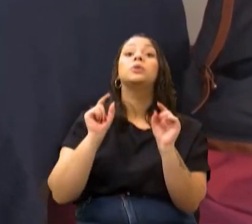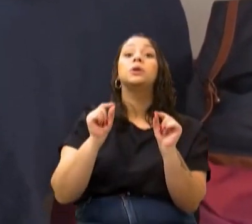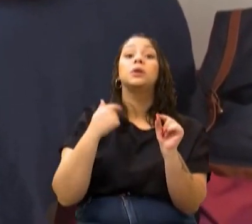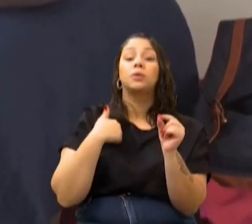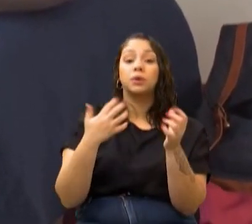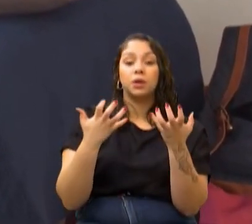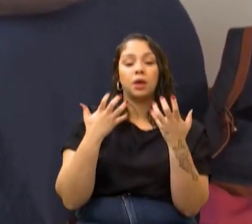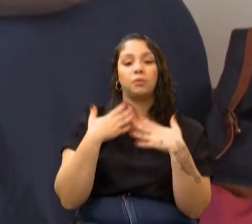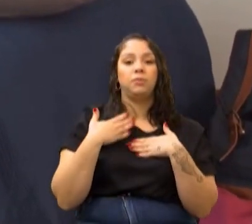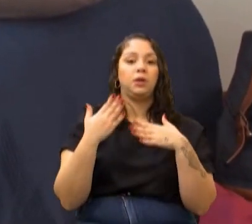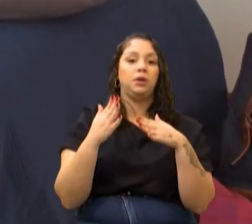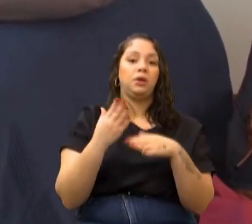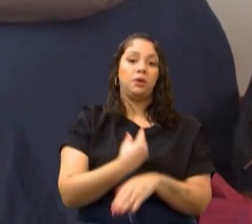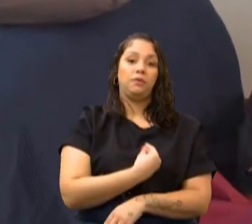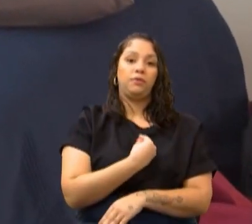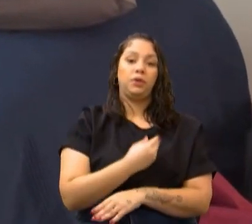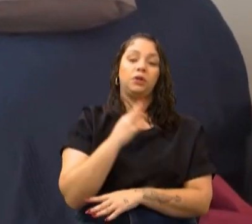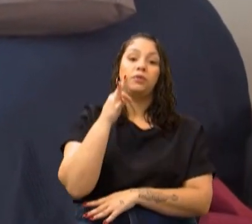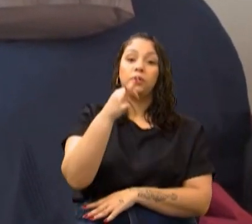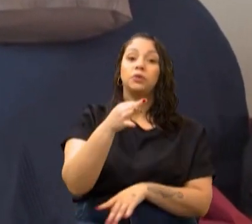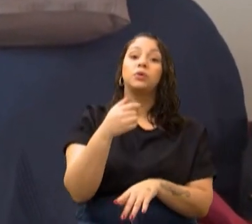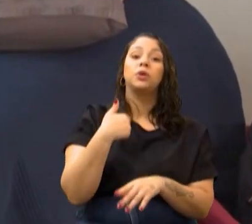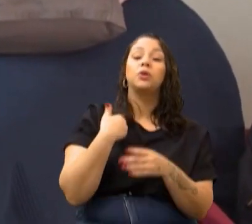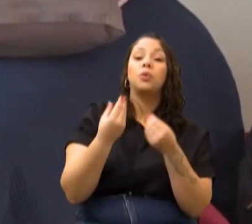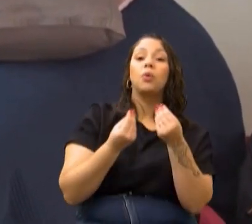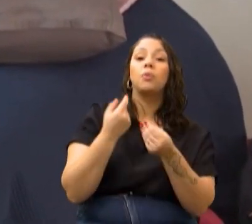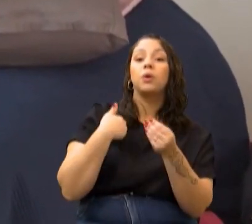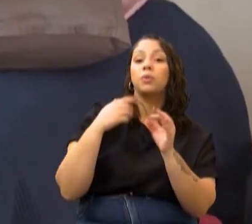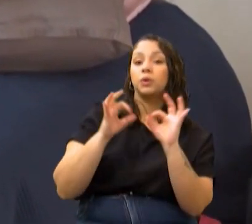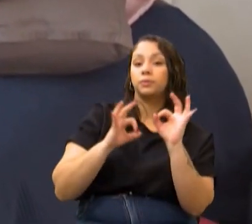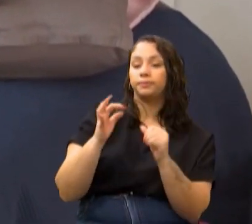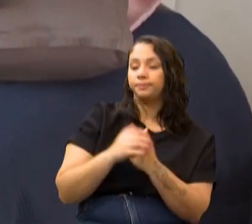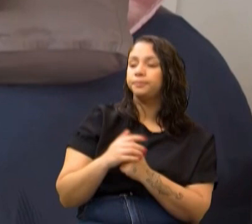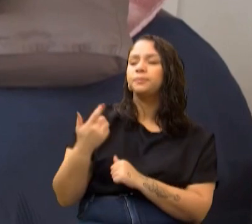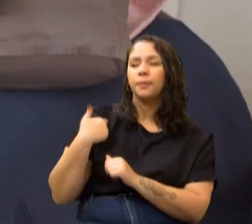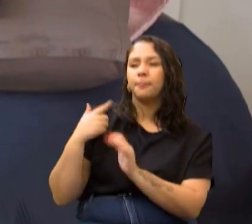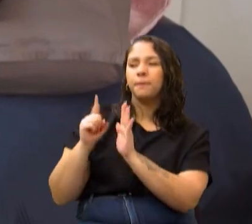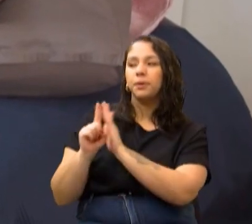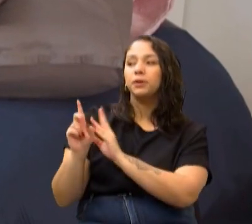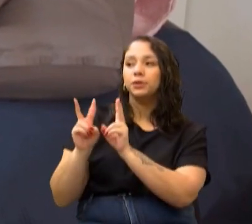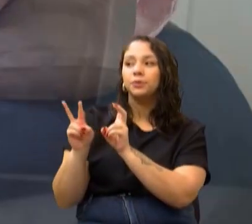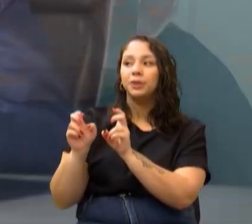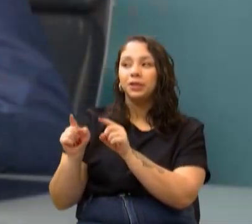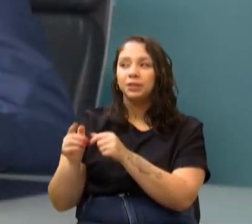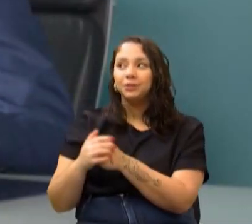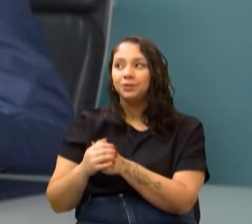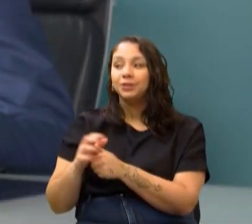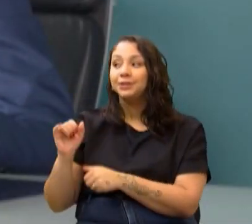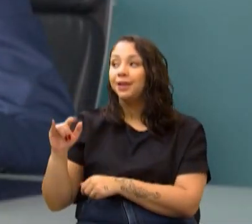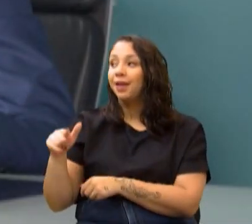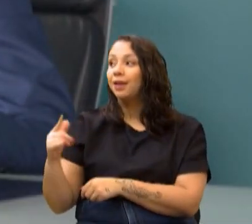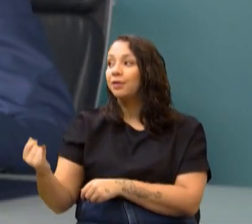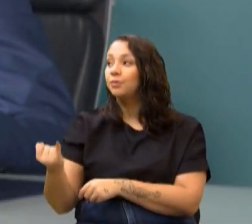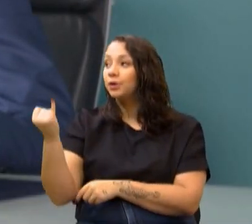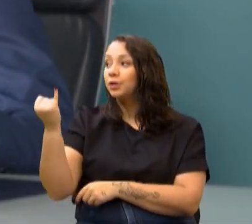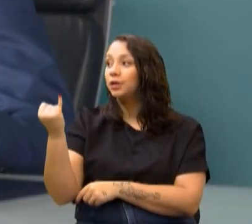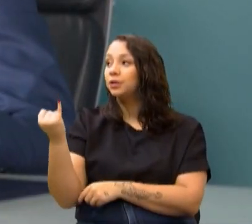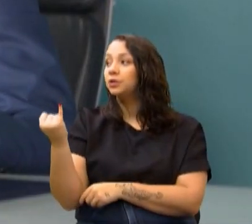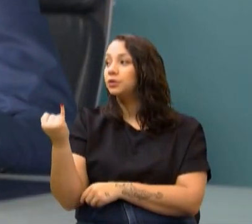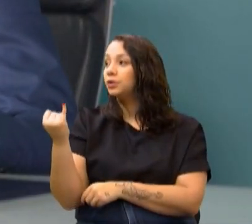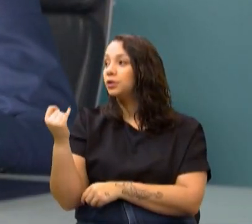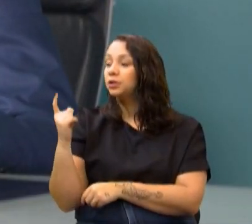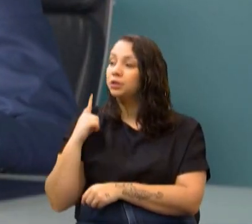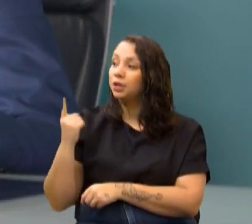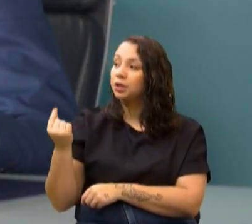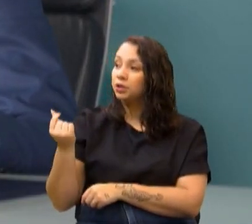quero para a minha vida e como é que eu me organizo para poder realizar esses meus sonhos. É isso até que eu ia questionar, se seria importante